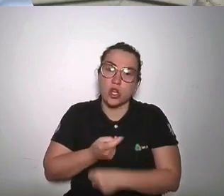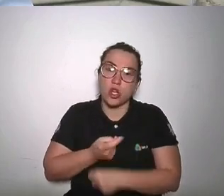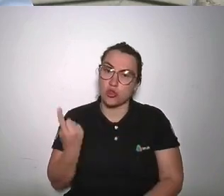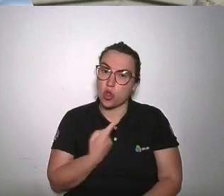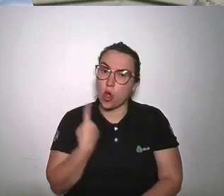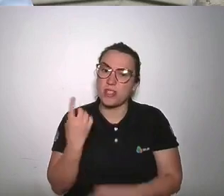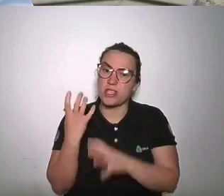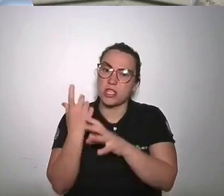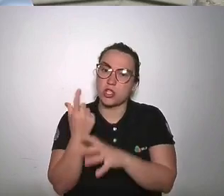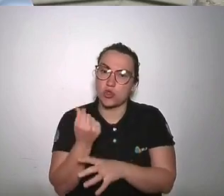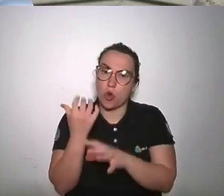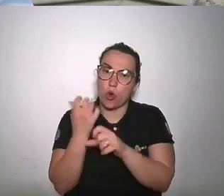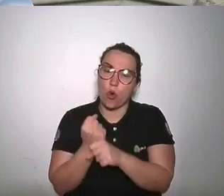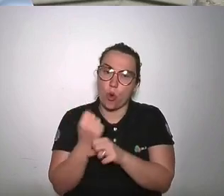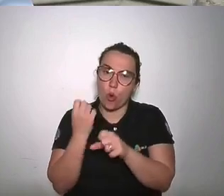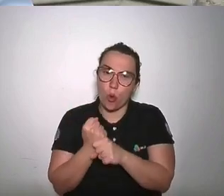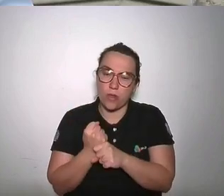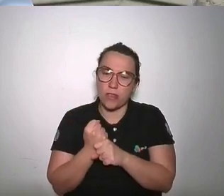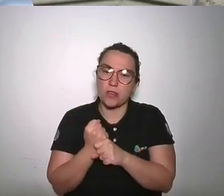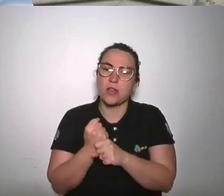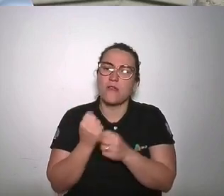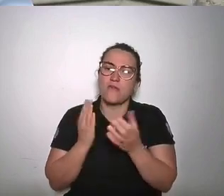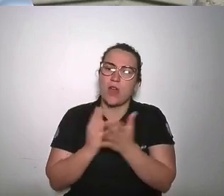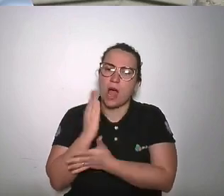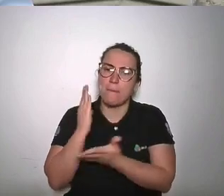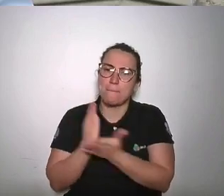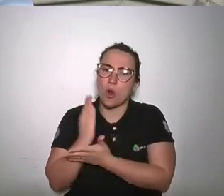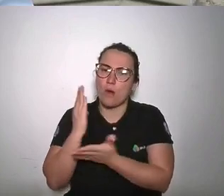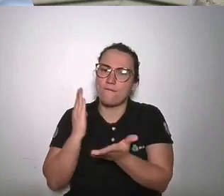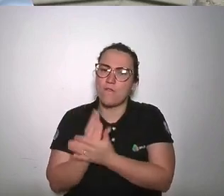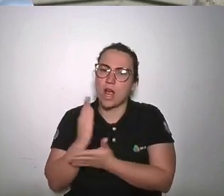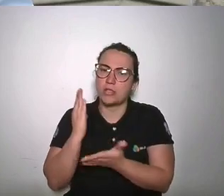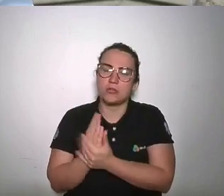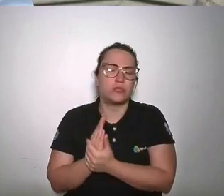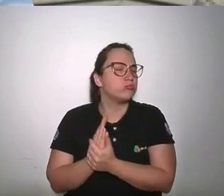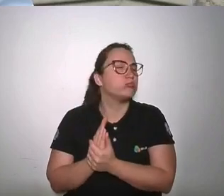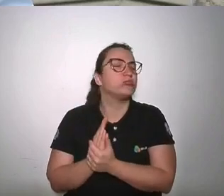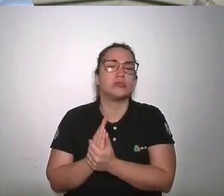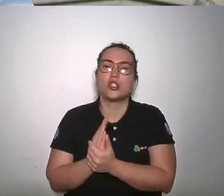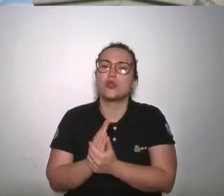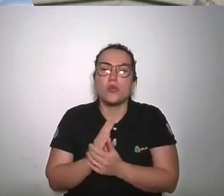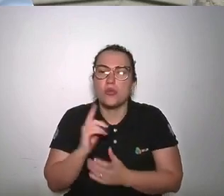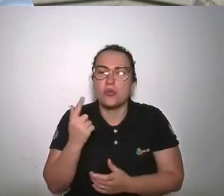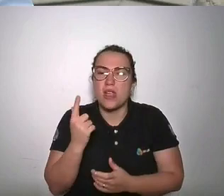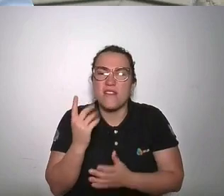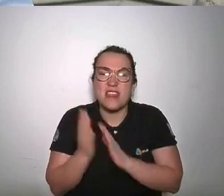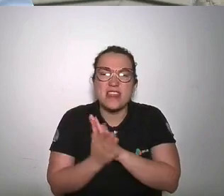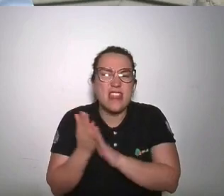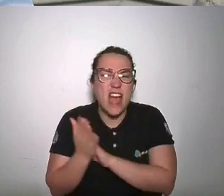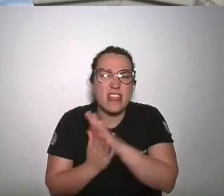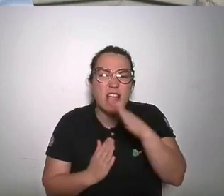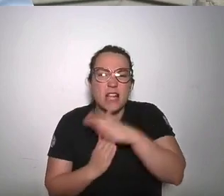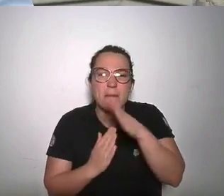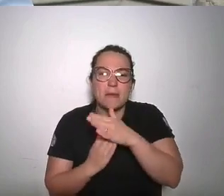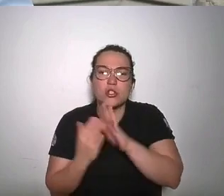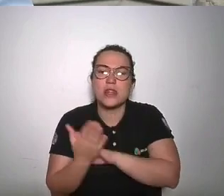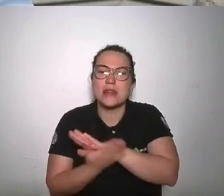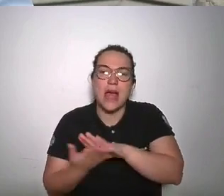contas foram aprovadas sem nenhuma restrição. E não